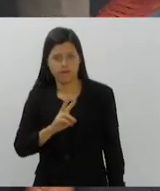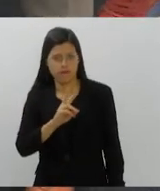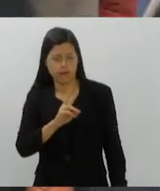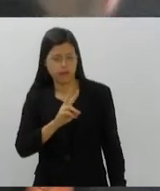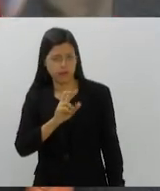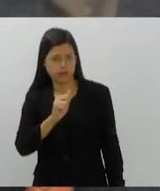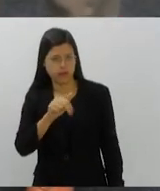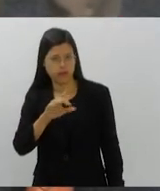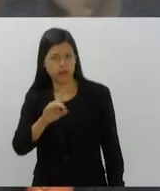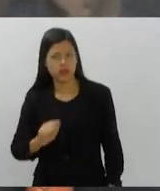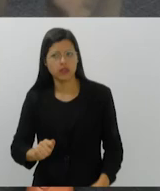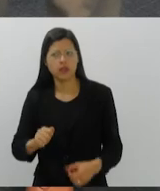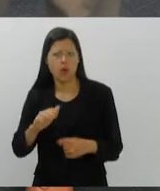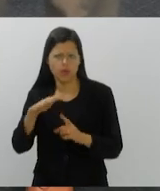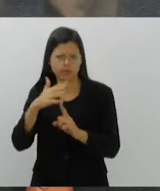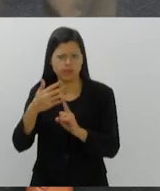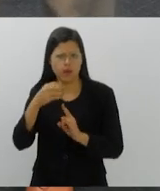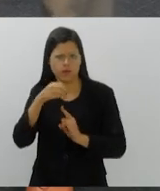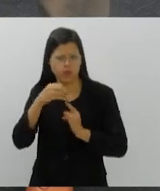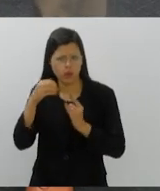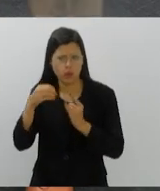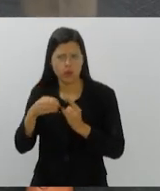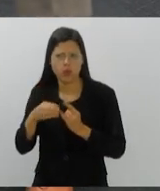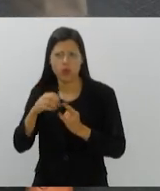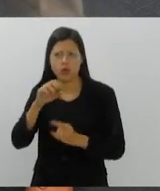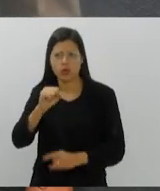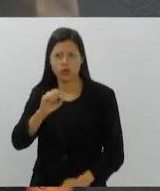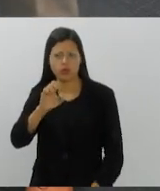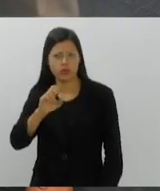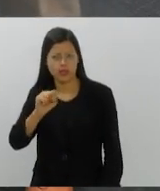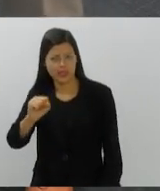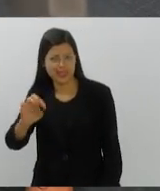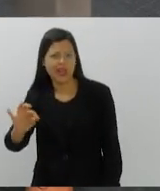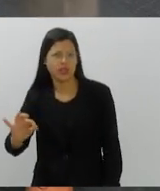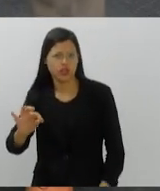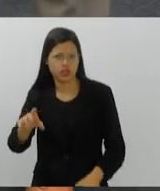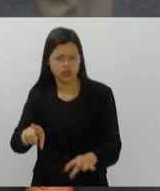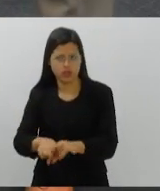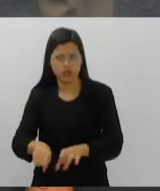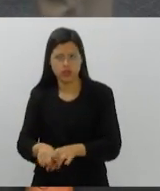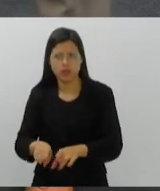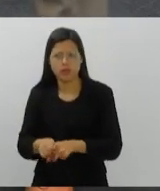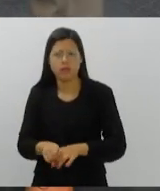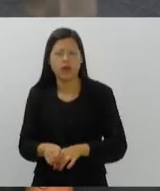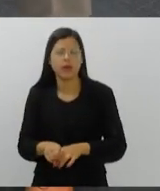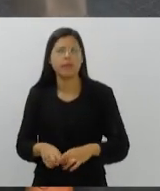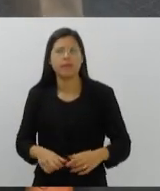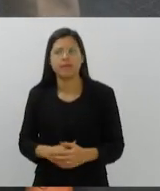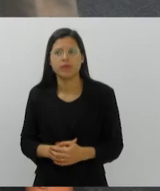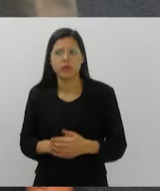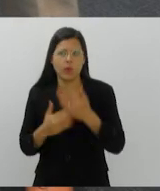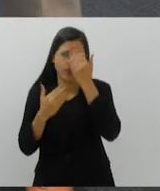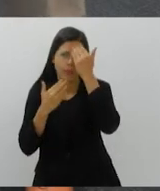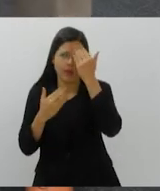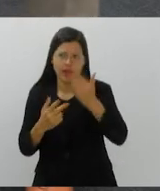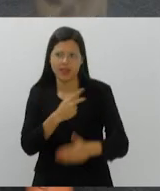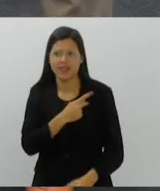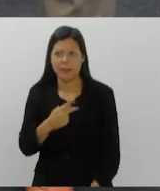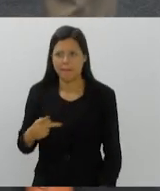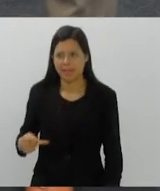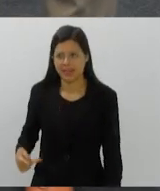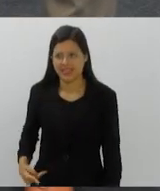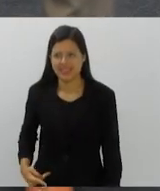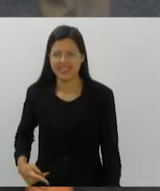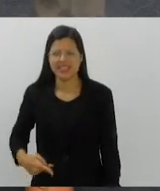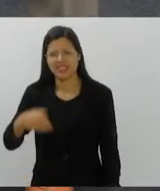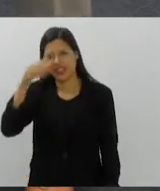o SEST, que é o Centro de Ecologia Humana e Saúde do Trabalhador da Fiocruz. Obrigado, presidenta.